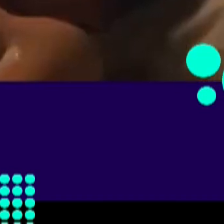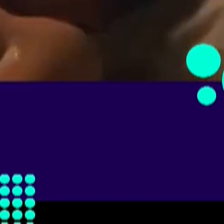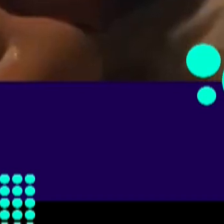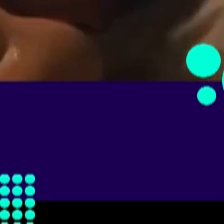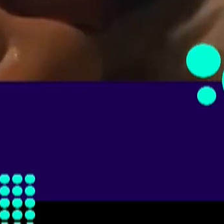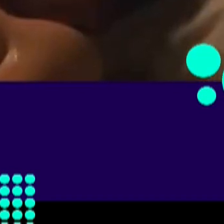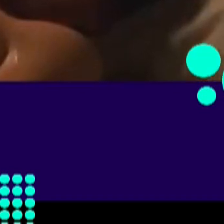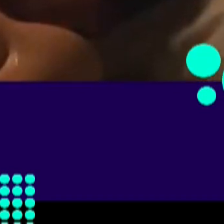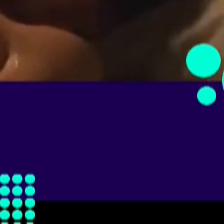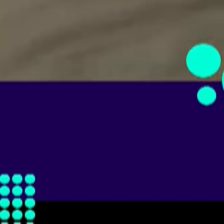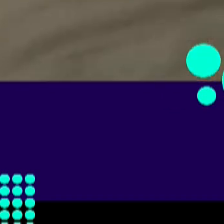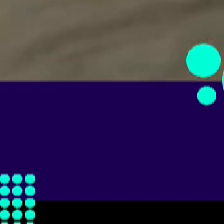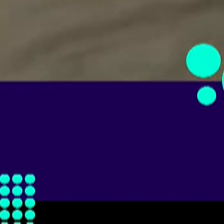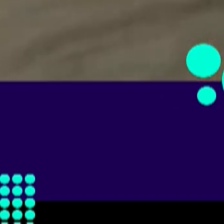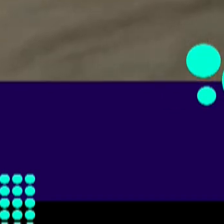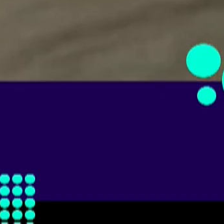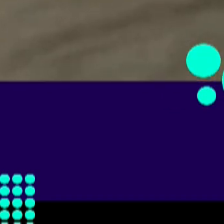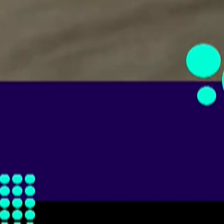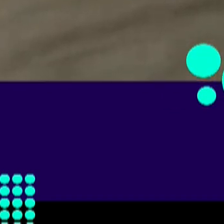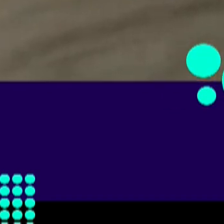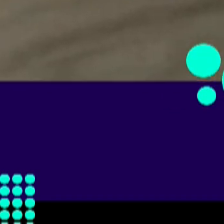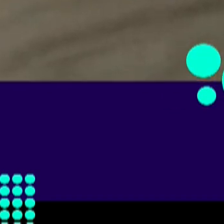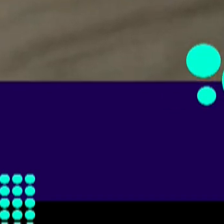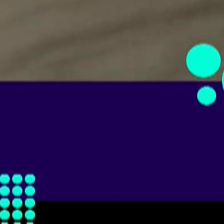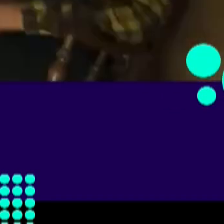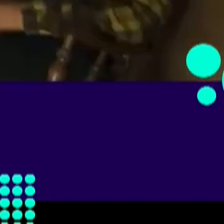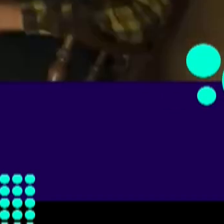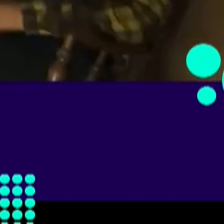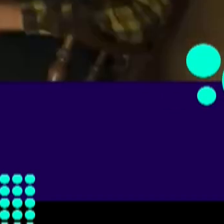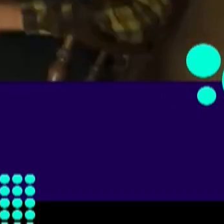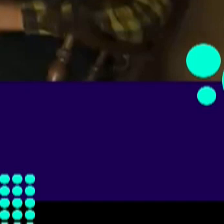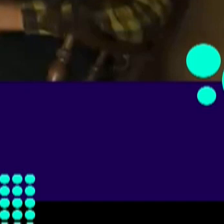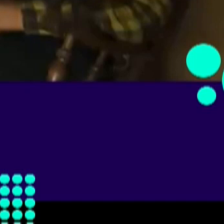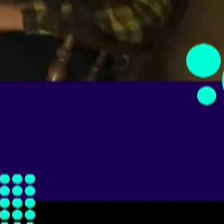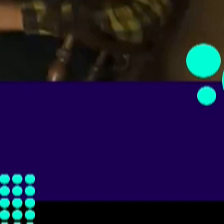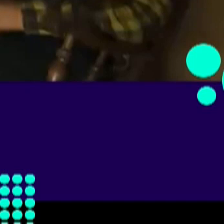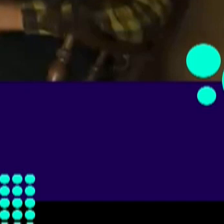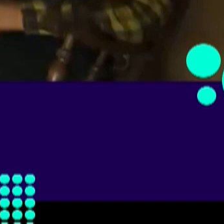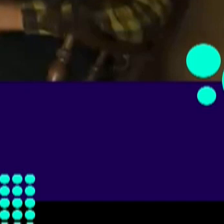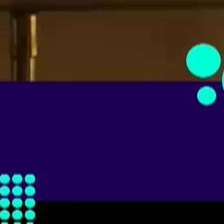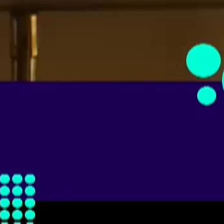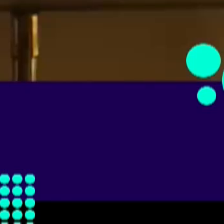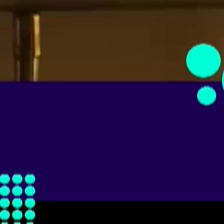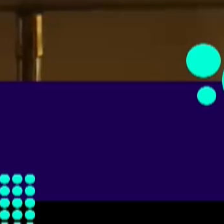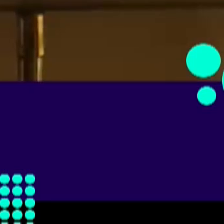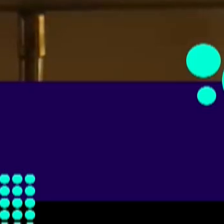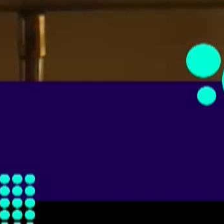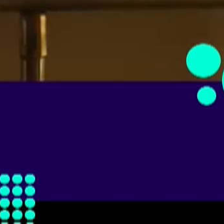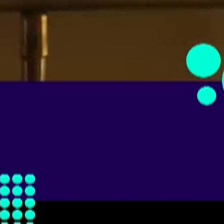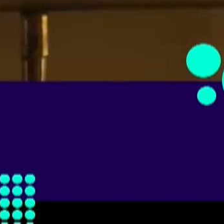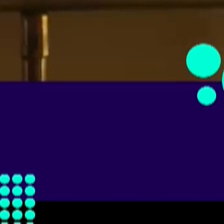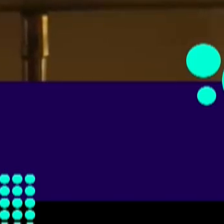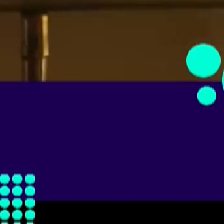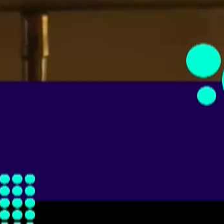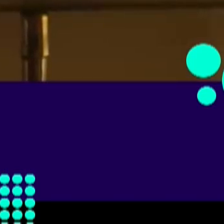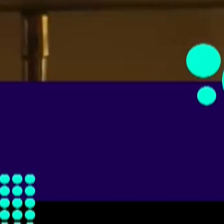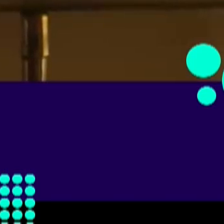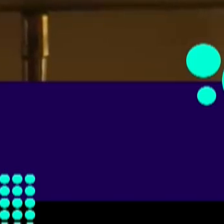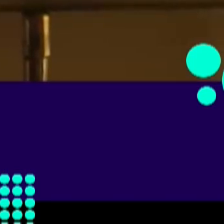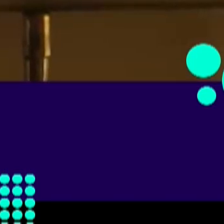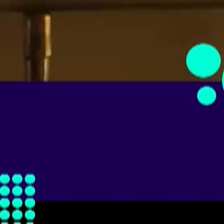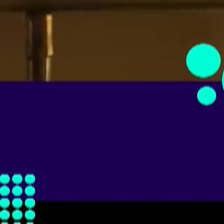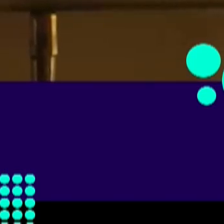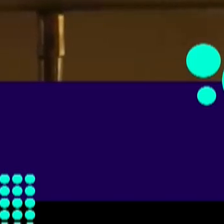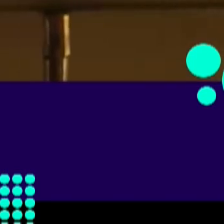Years ago, you asked me what two men could do living together on a ranch. I'll answer you